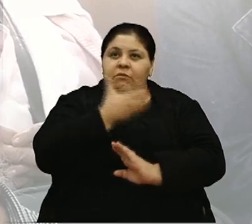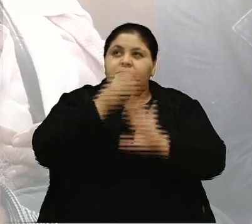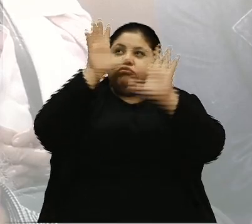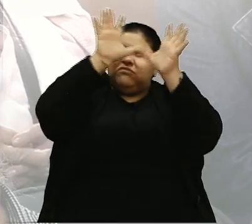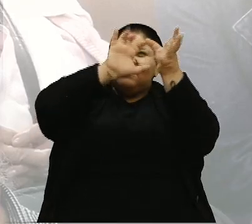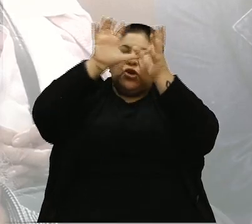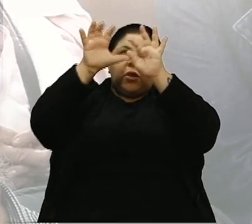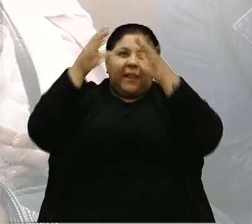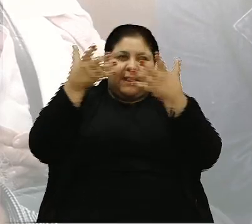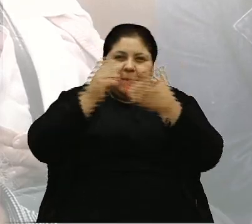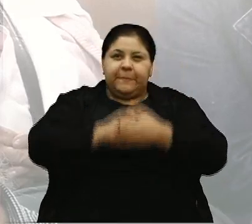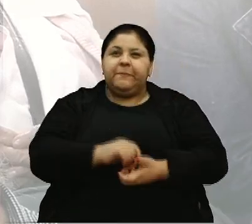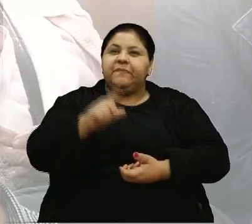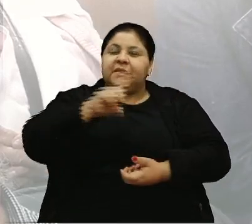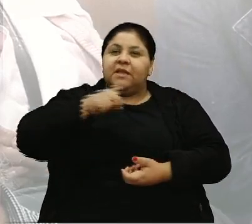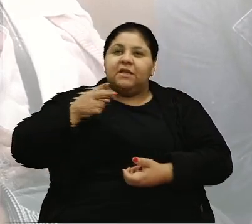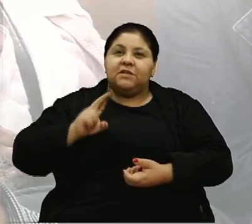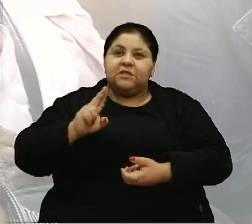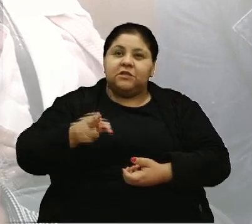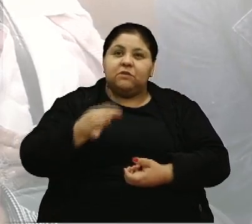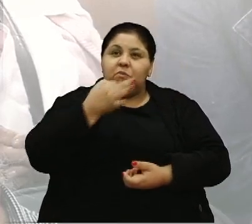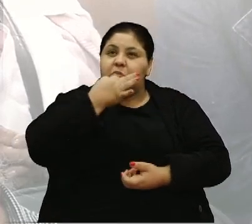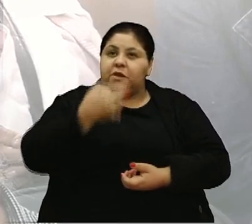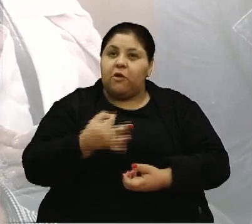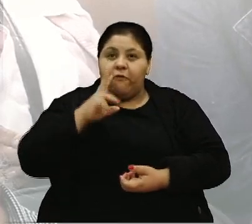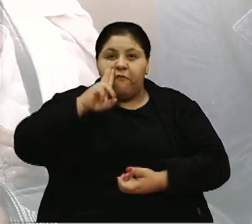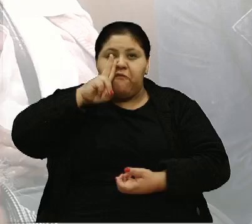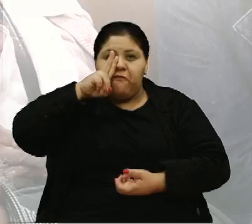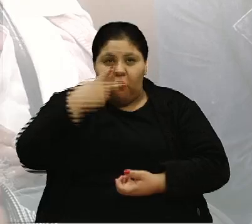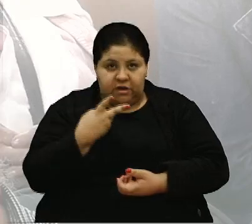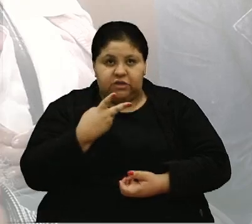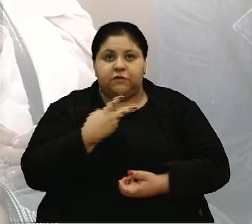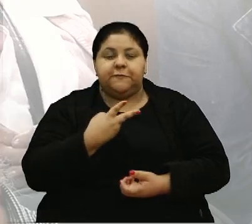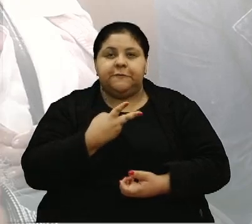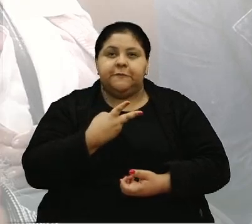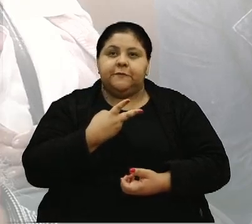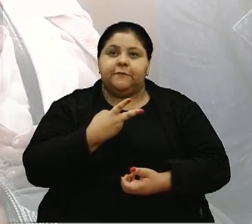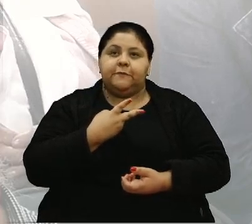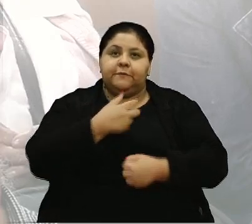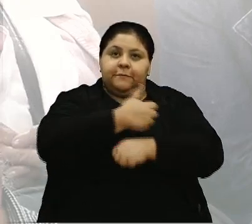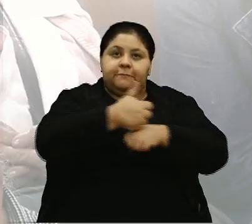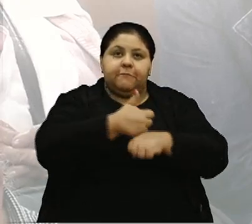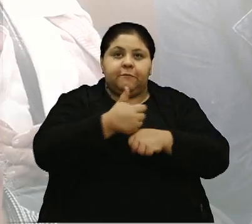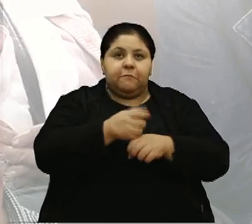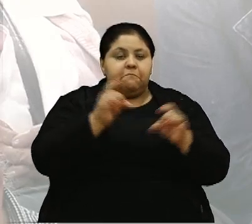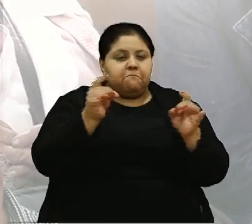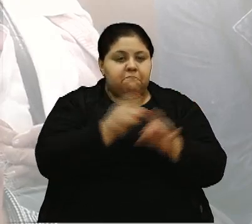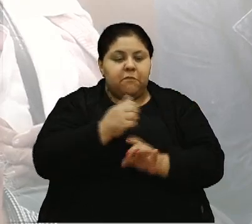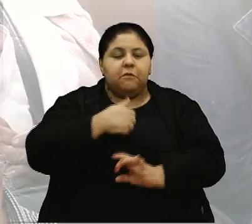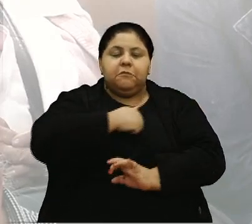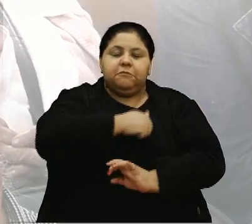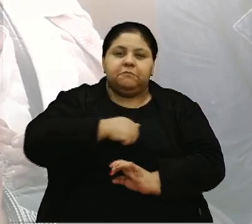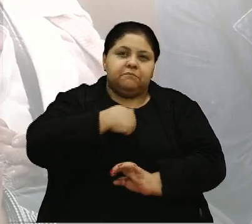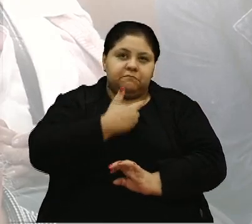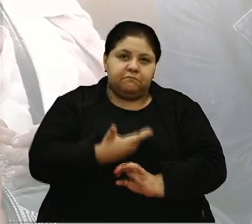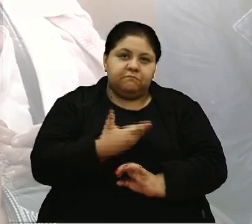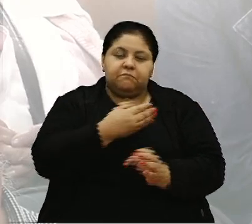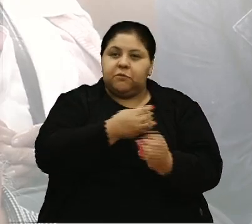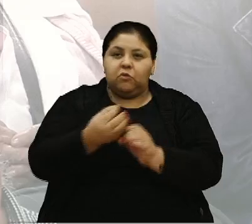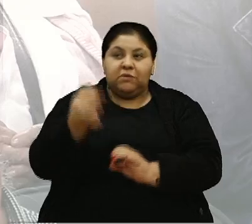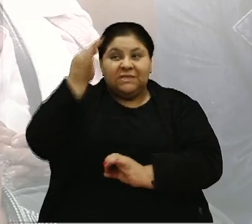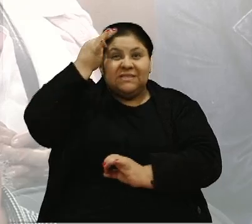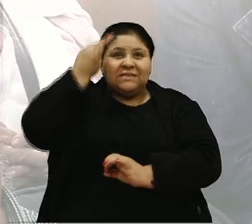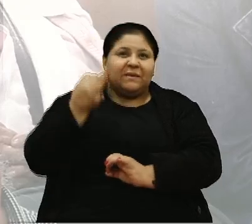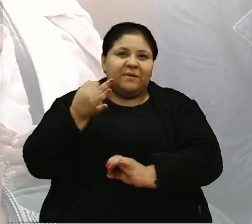temperado. Tinha sempre posição firme em relação às suas convicções. Profissional competente, com humildade e com muita